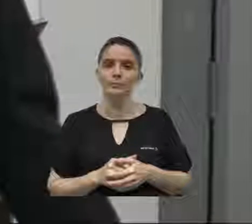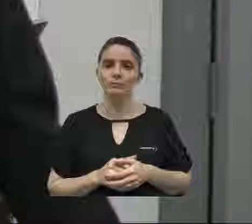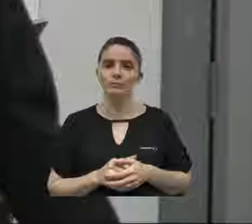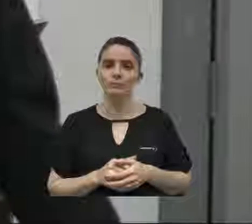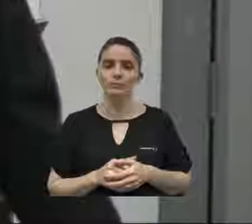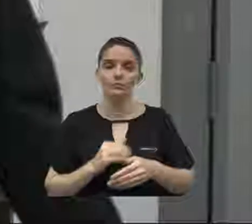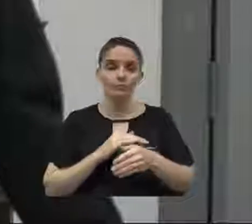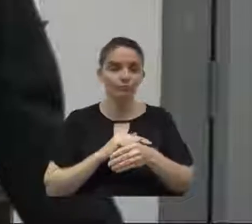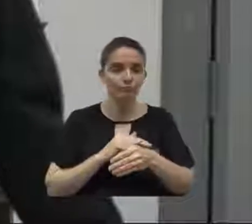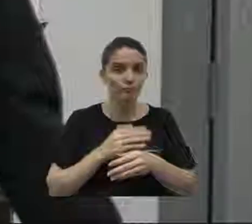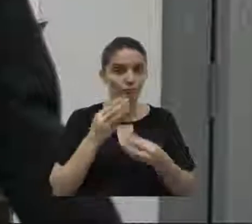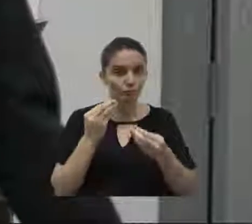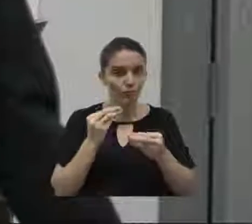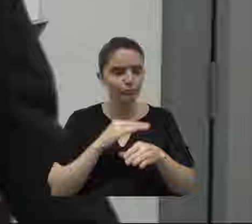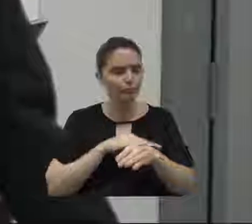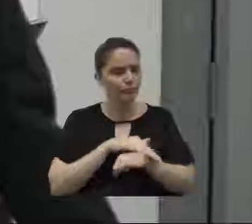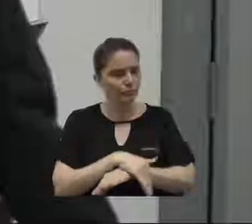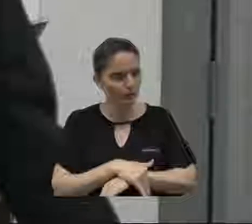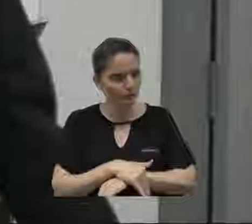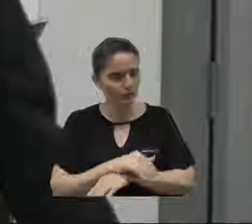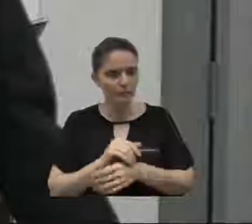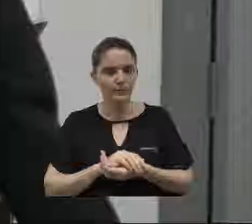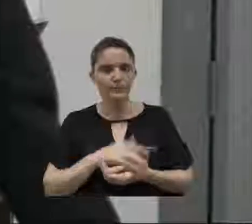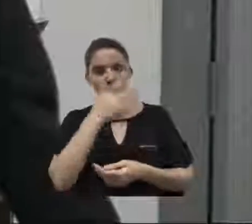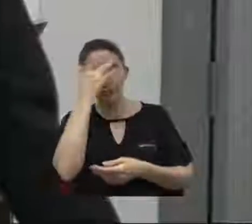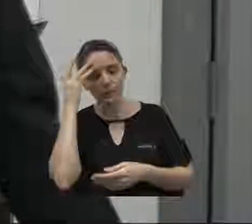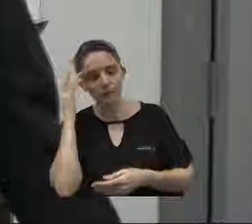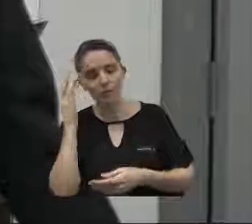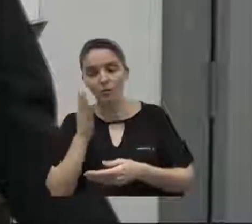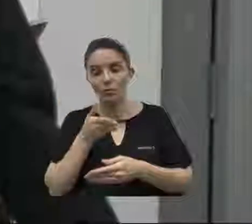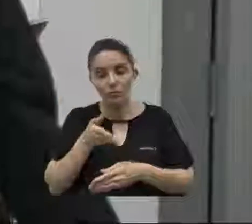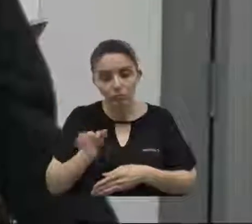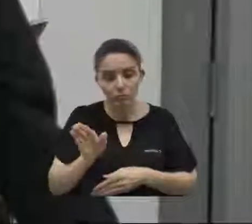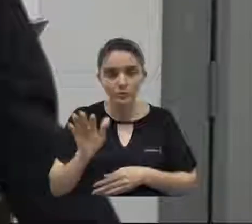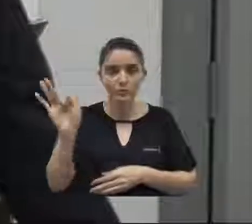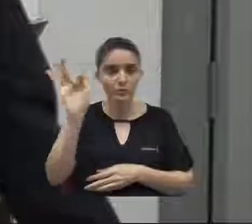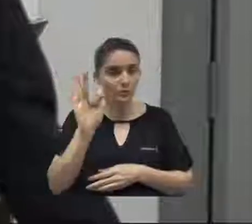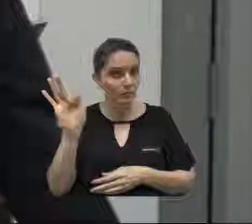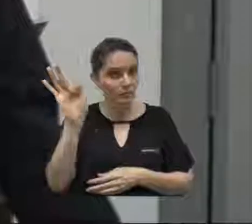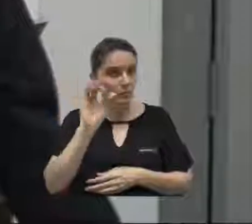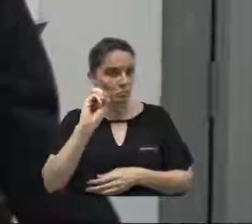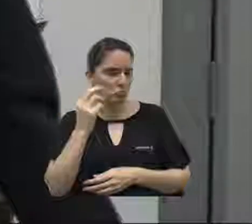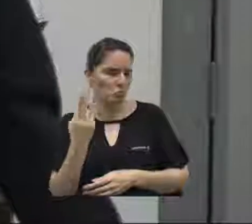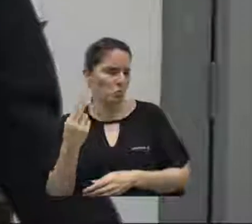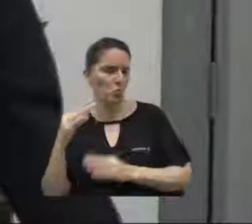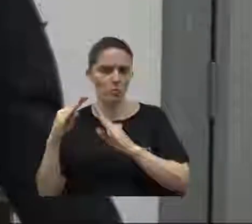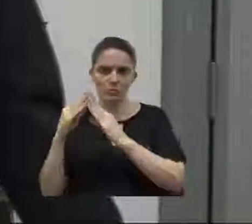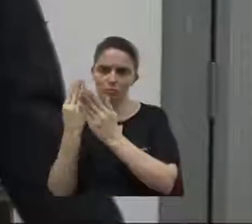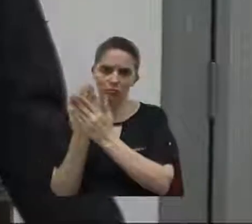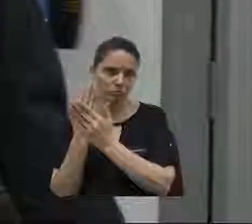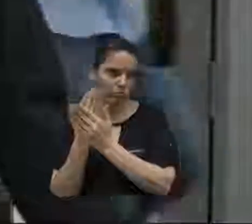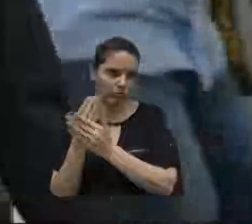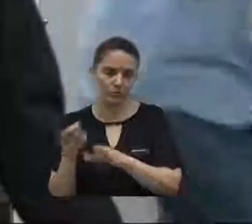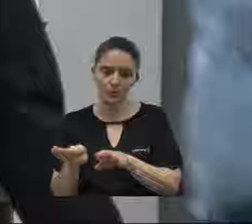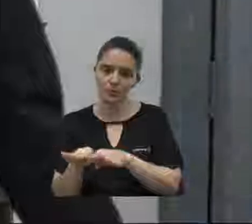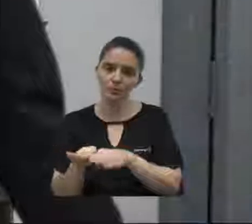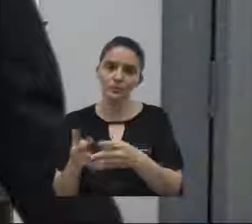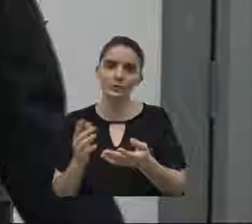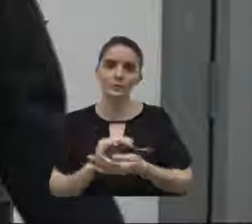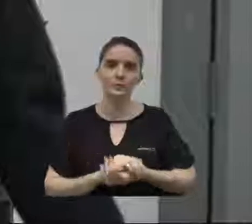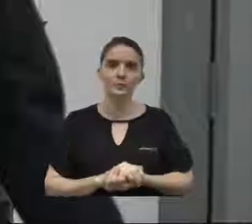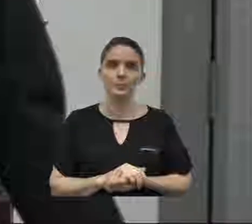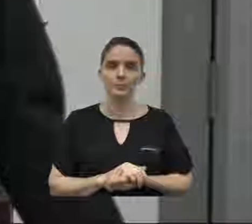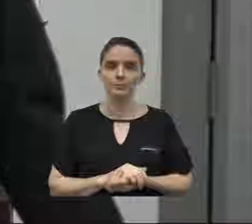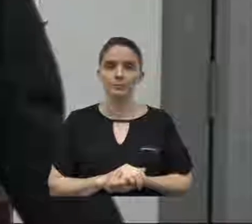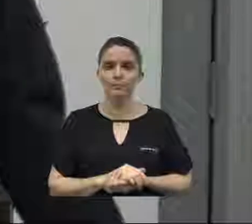tarde da noite, alguns ingressam na faculdade ou nas próprias escolas de ensino da cidade, e muitas vezes